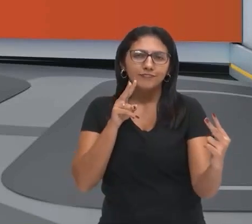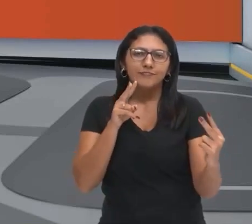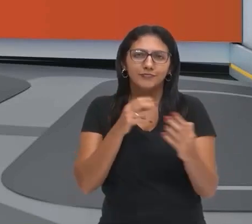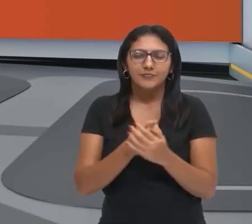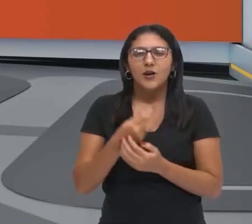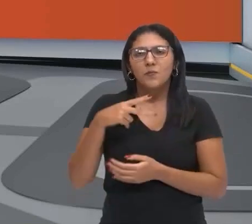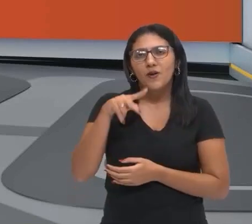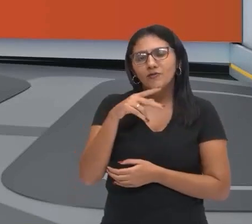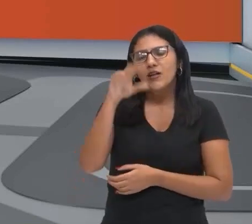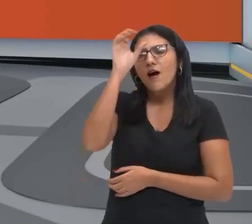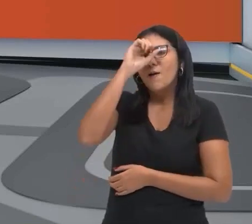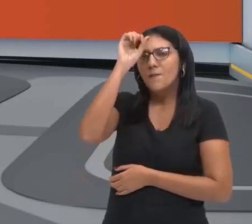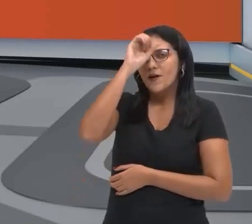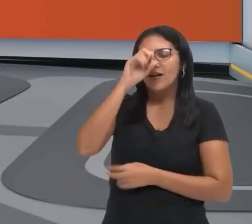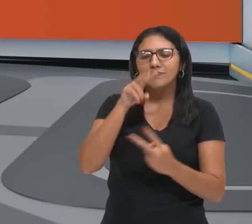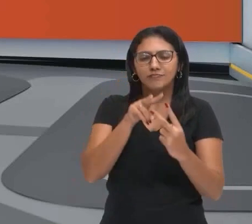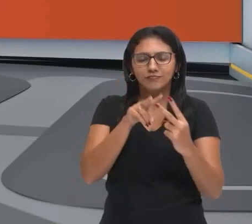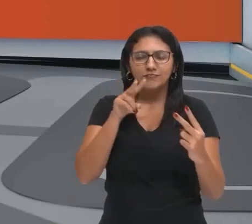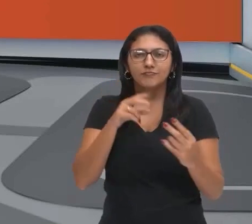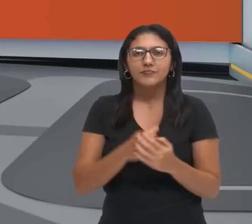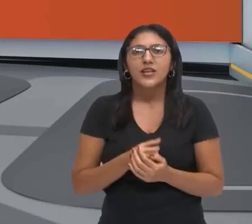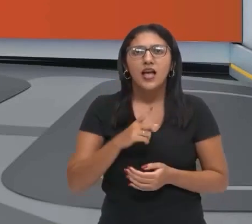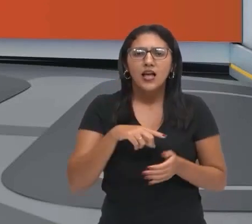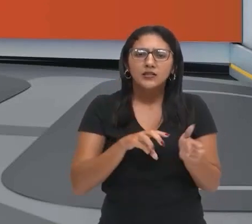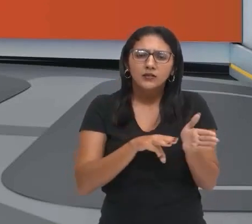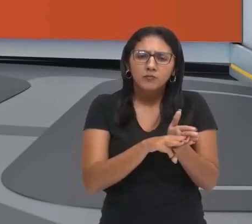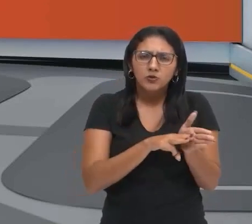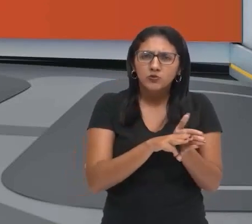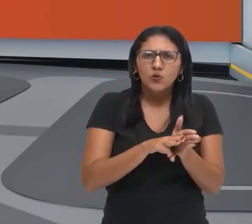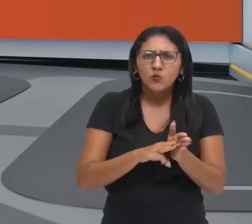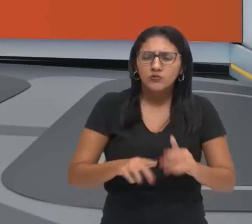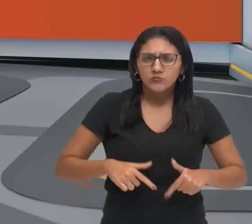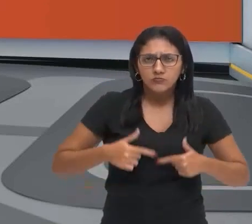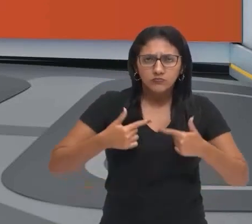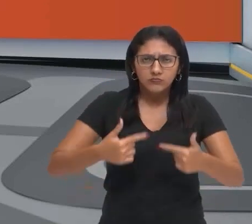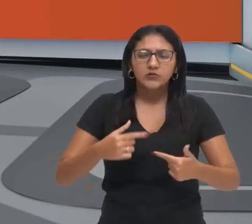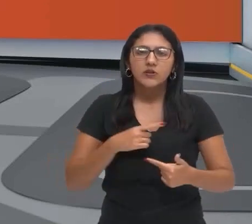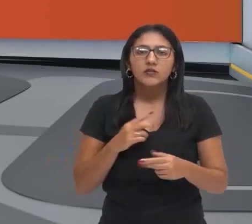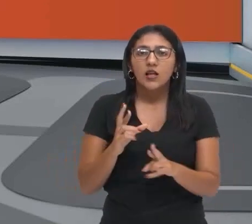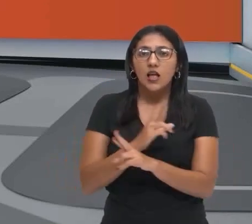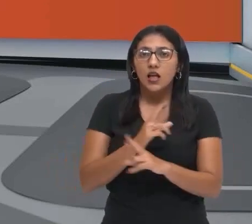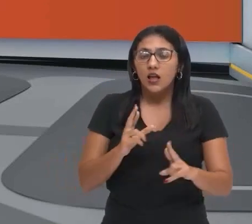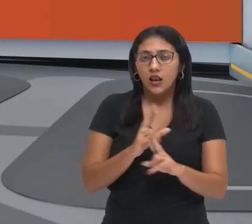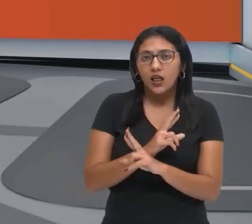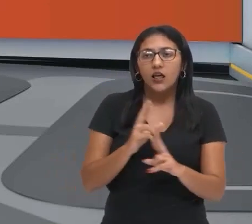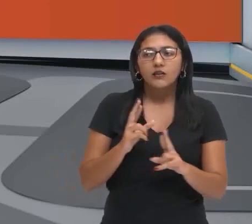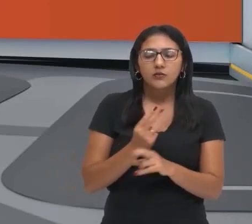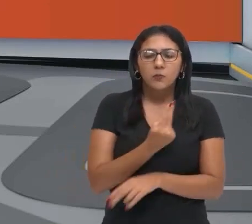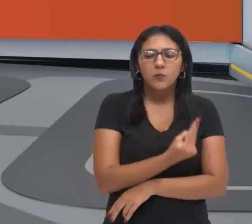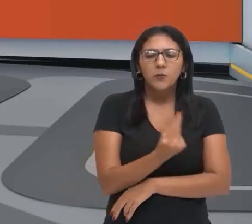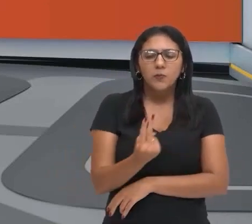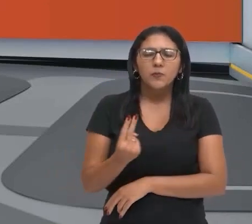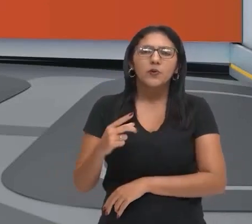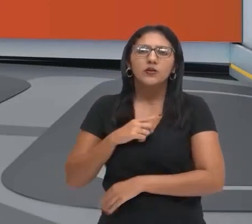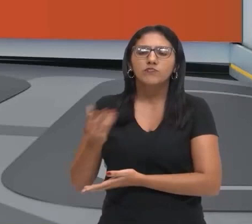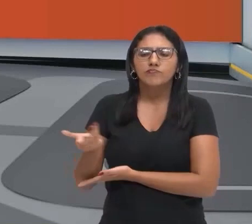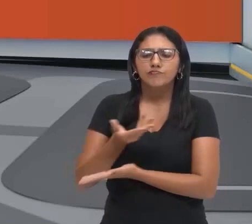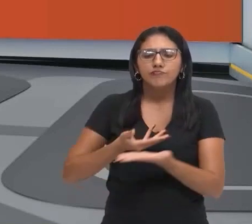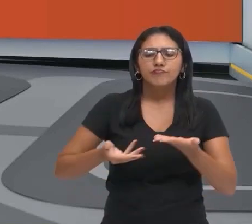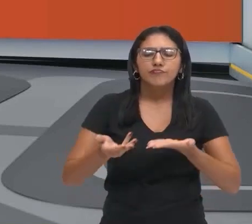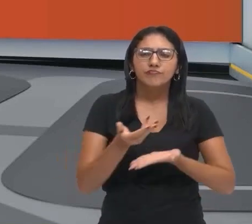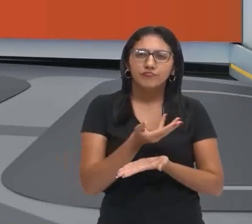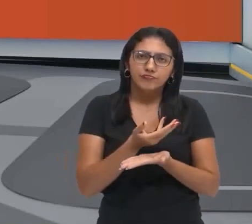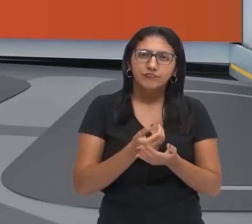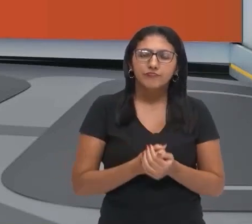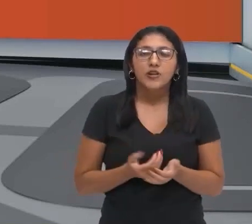vocês. E essa metodologia ativa, ela vai trabalhar justamente com os pares, essa troca de conhecimento. E isso